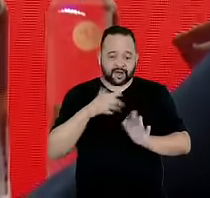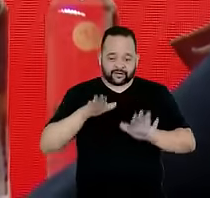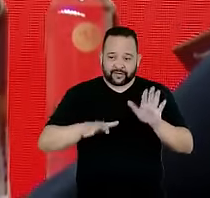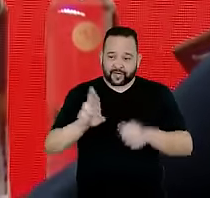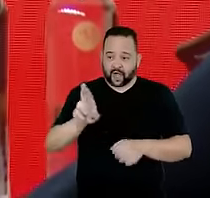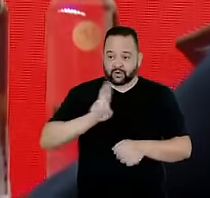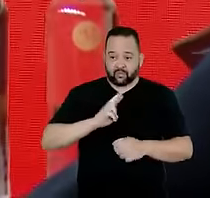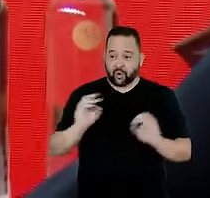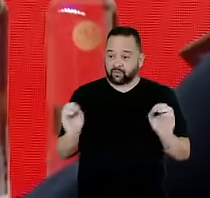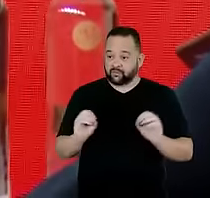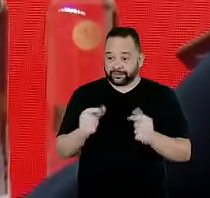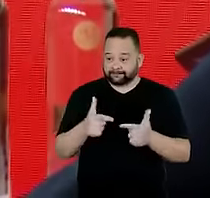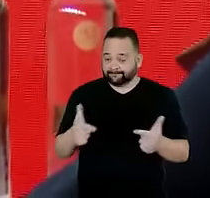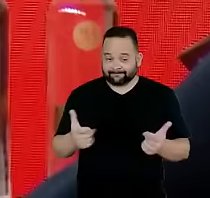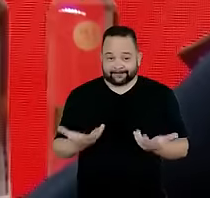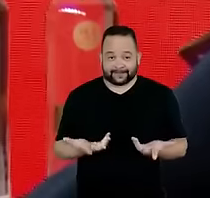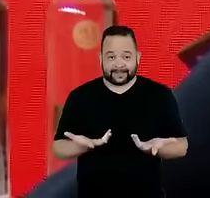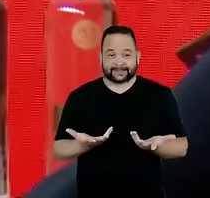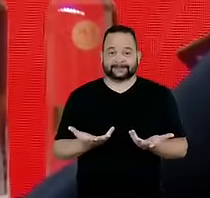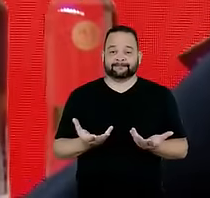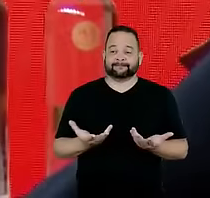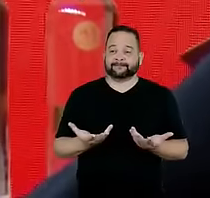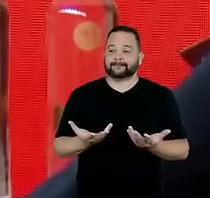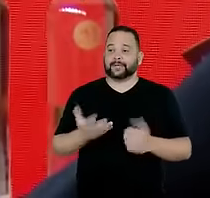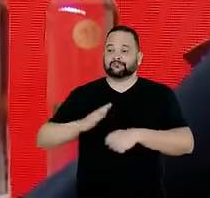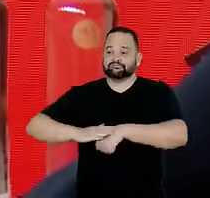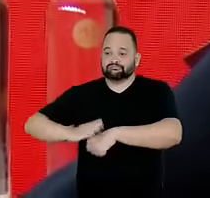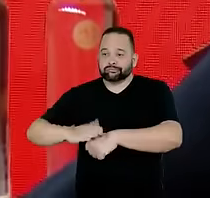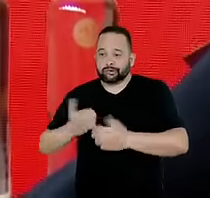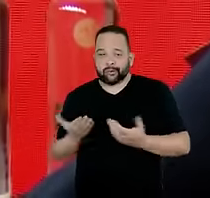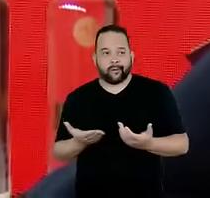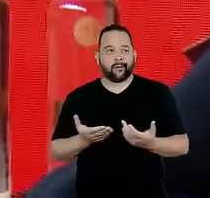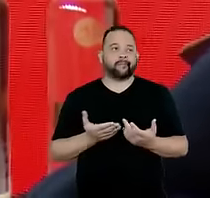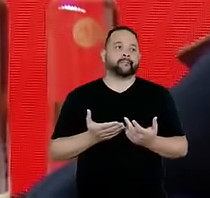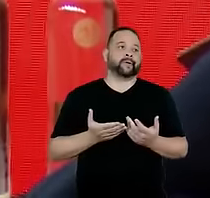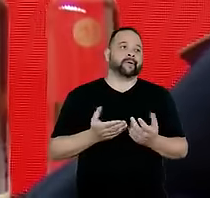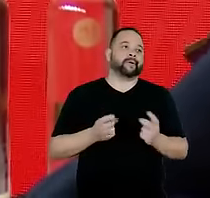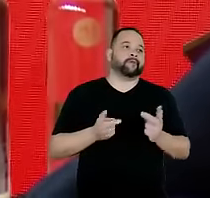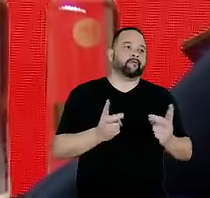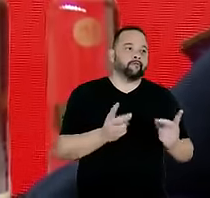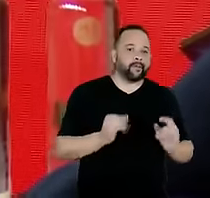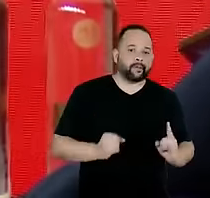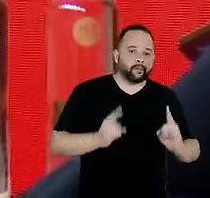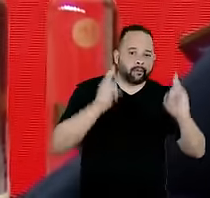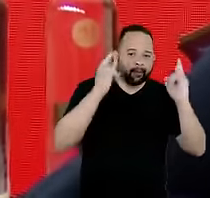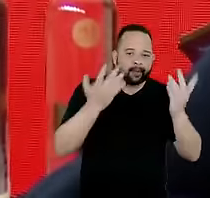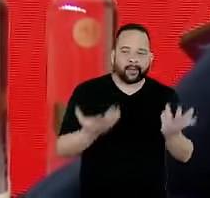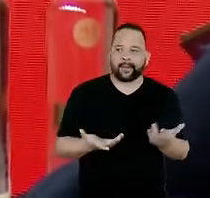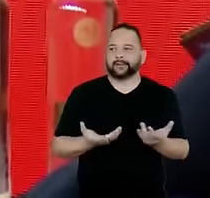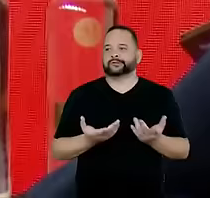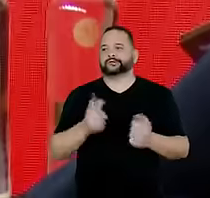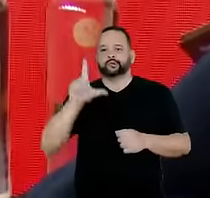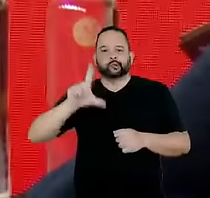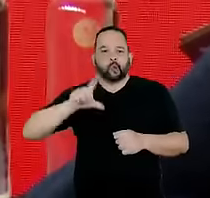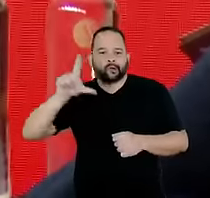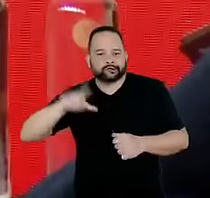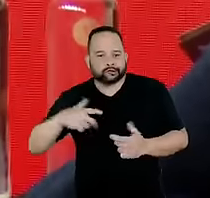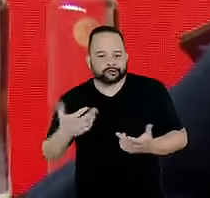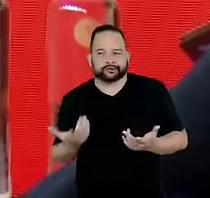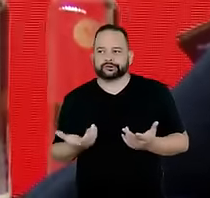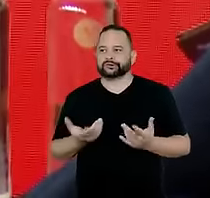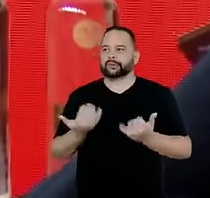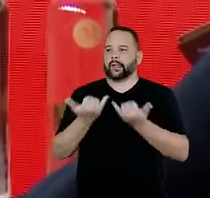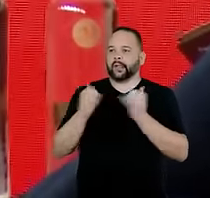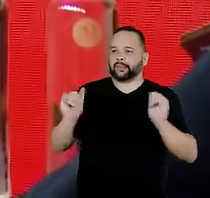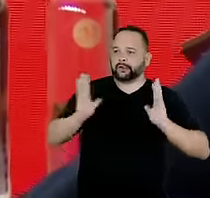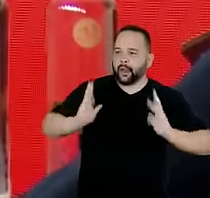os diversos fatores mão de obra A parte Imobiliária a parte de custos vamos dizer assim de produção logística a parte verde a parte do